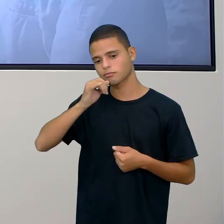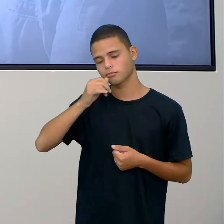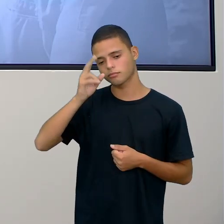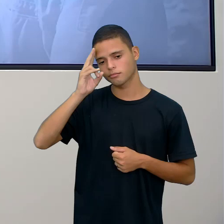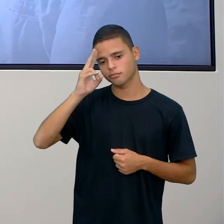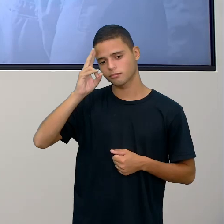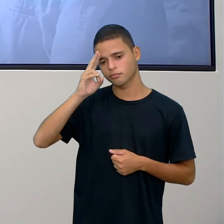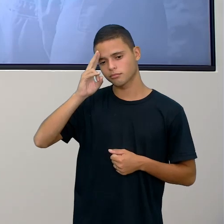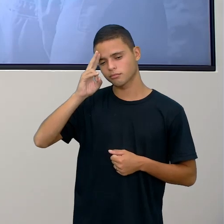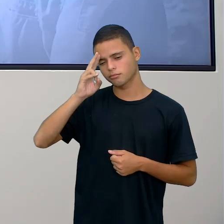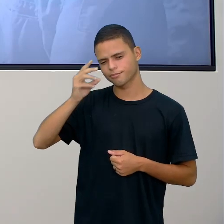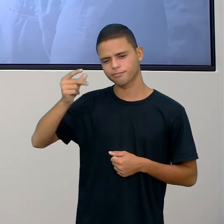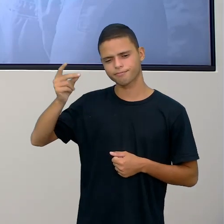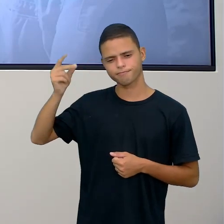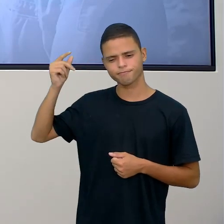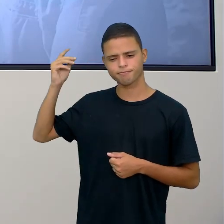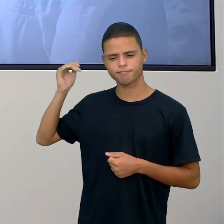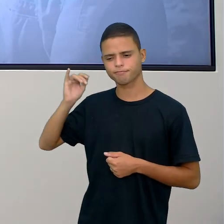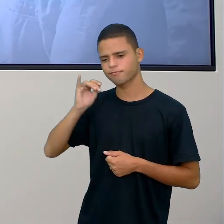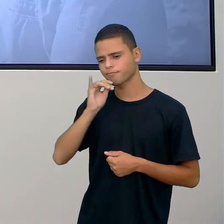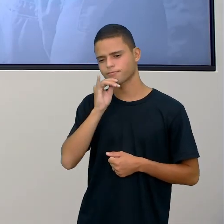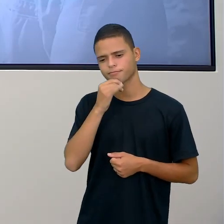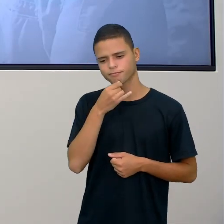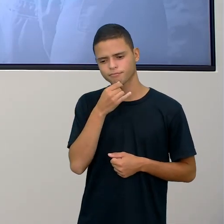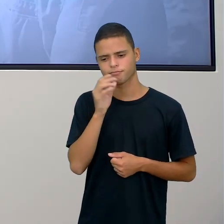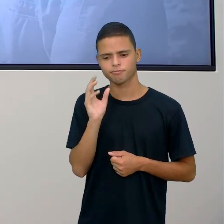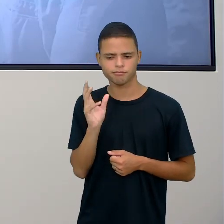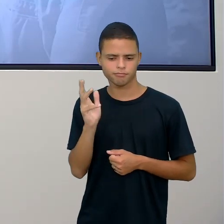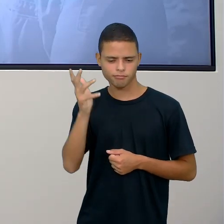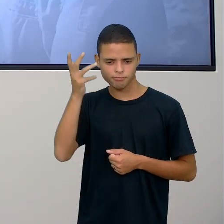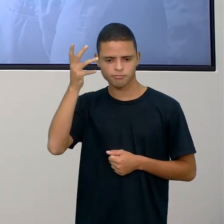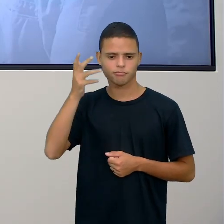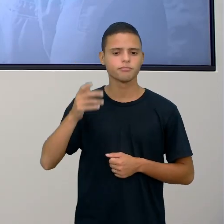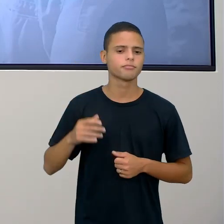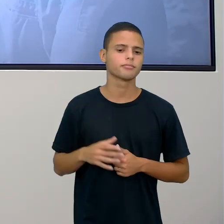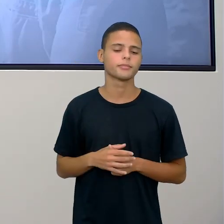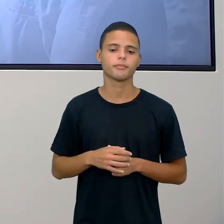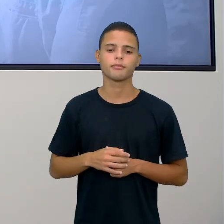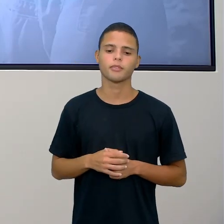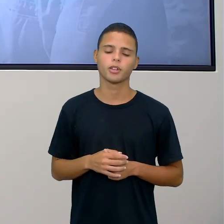lembro uma muito triste, uma muito trágica, que foi a de